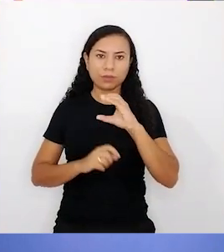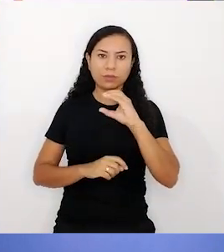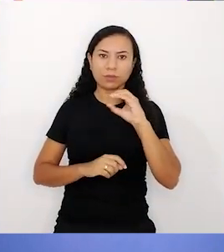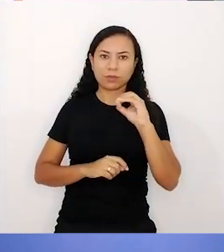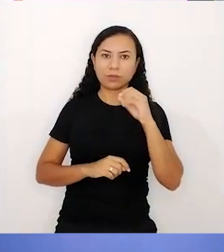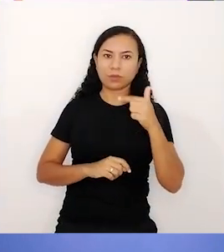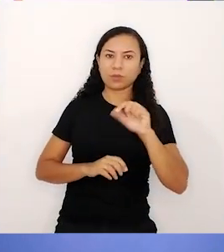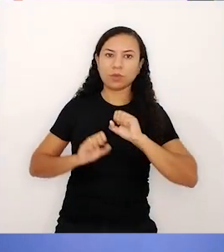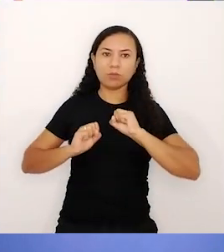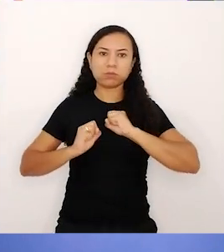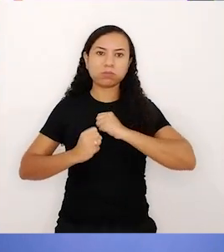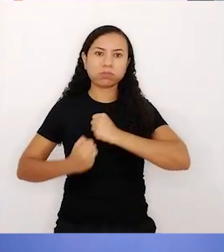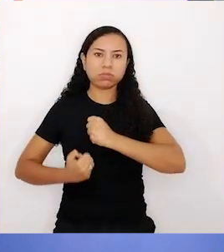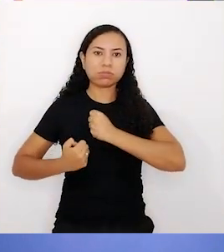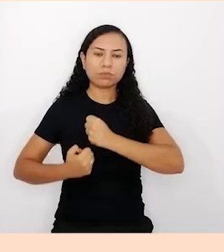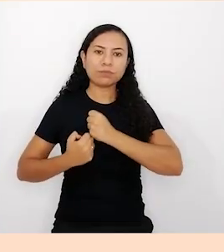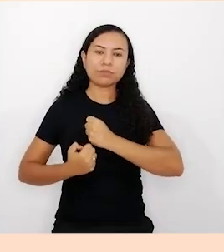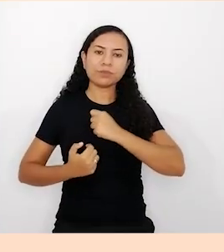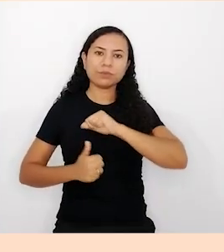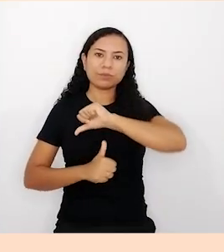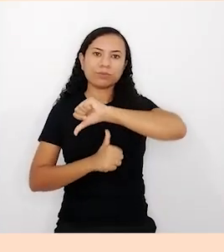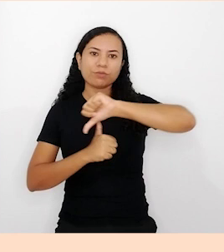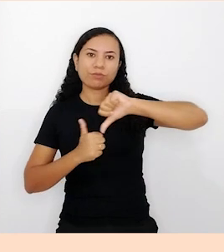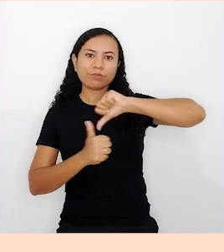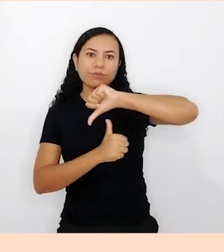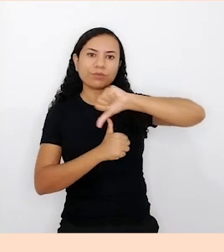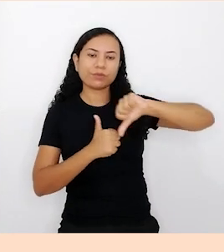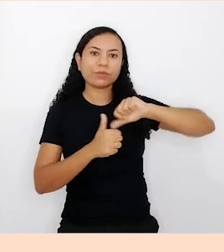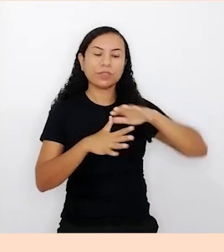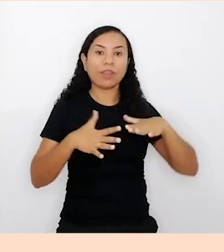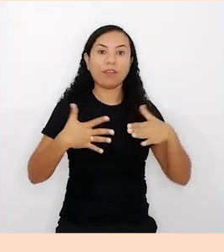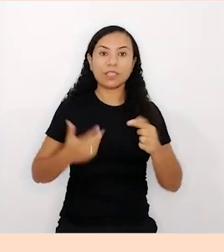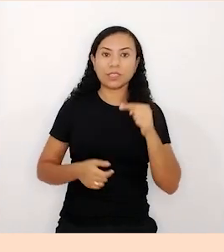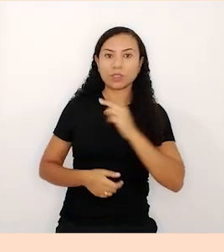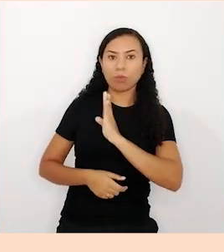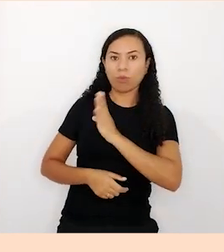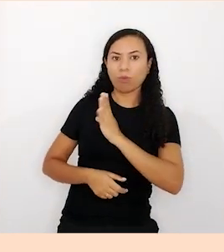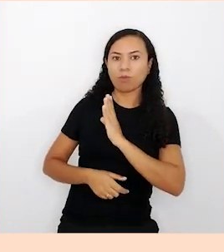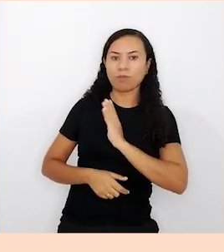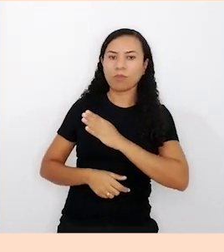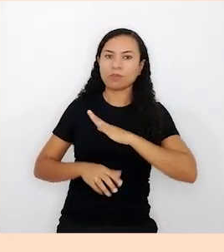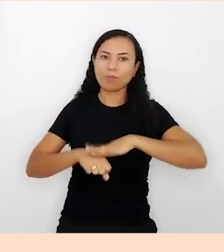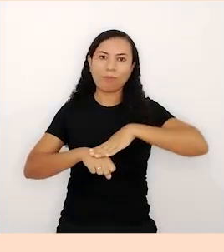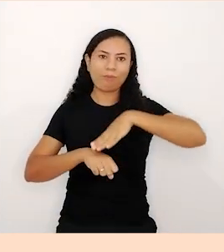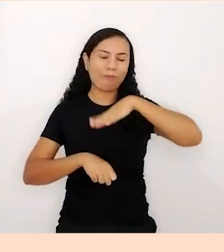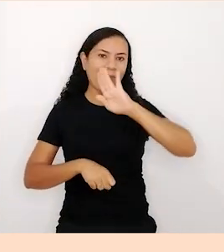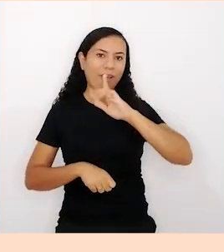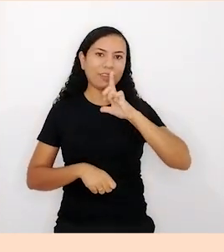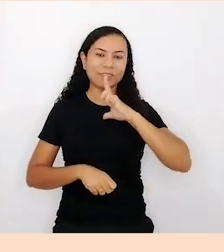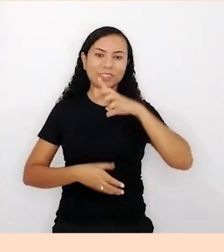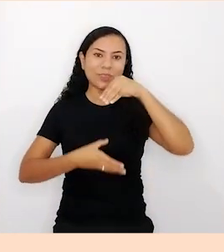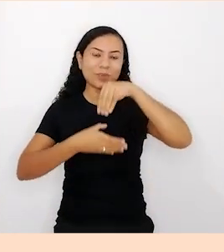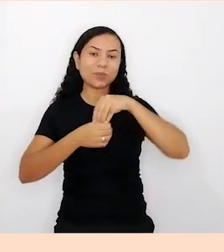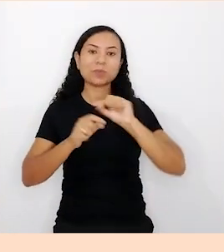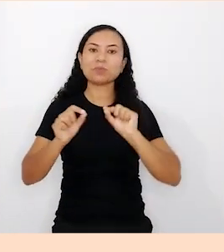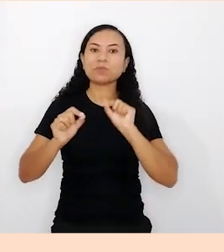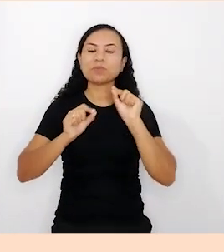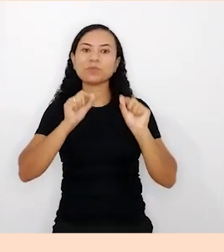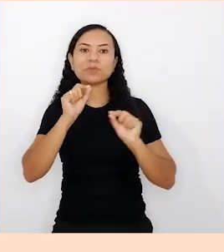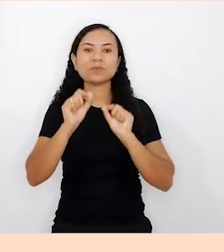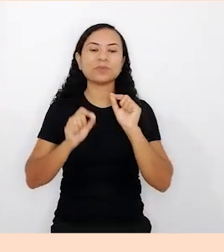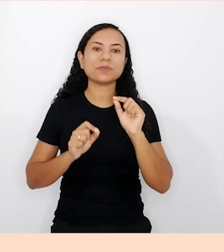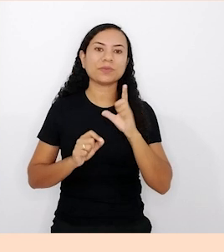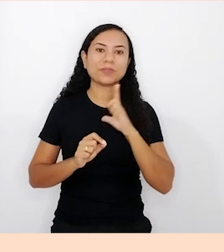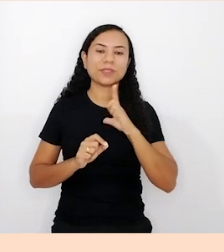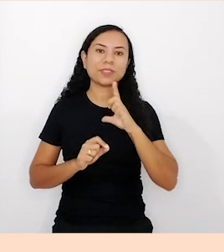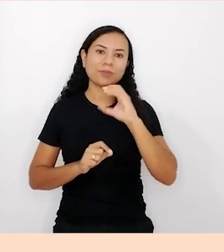novamente. Assim, ele vai ficar rico em gás oxigênio, que será levado para todas